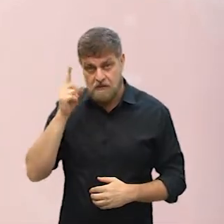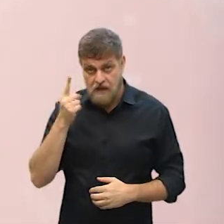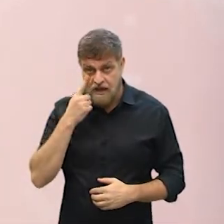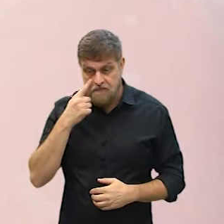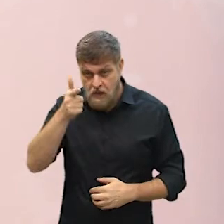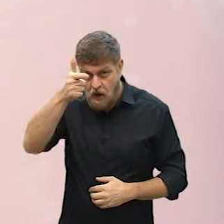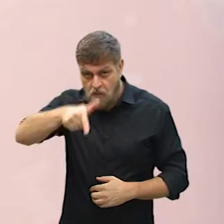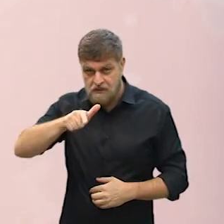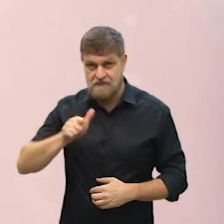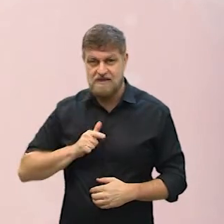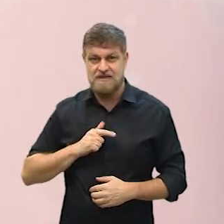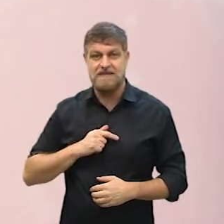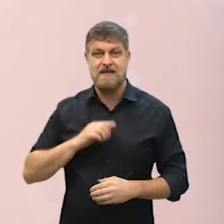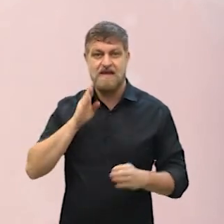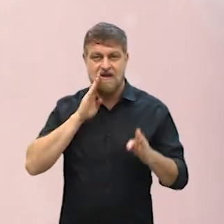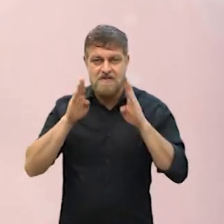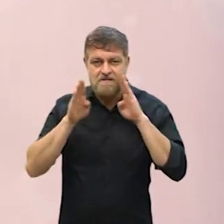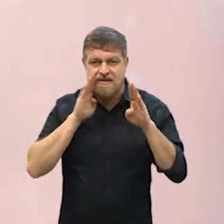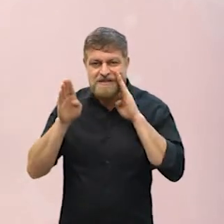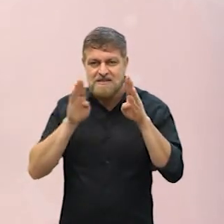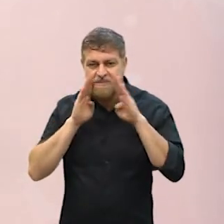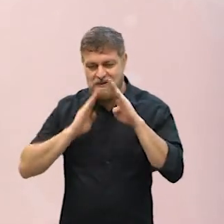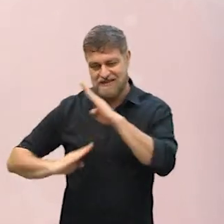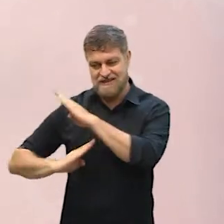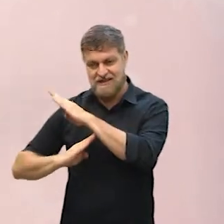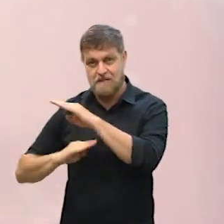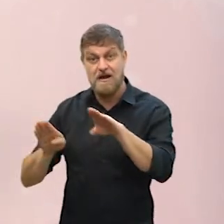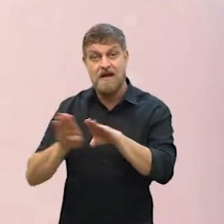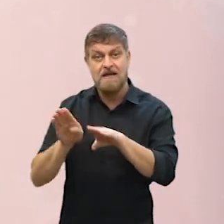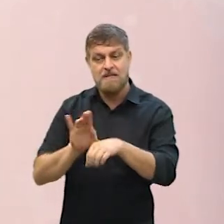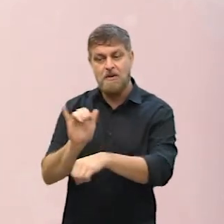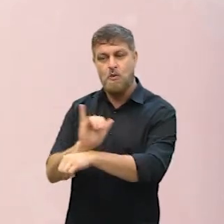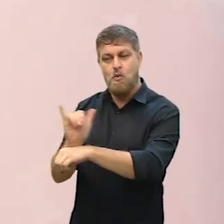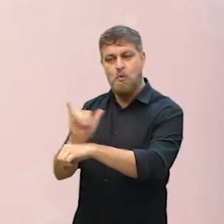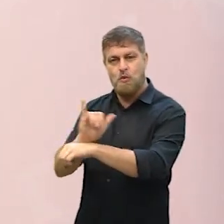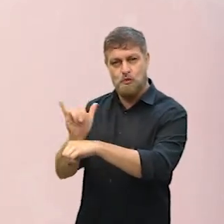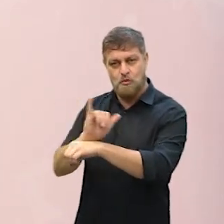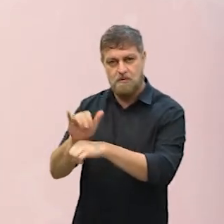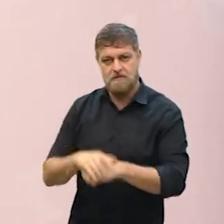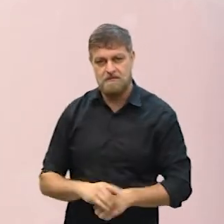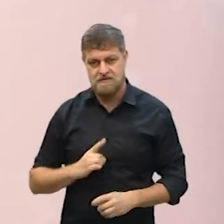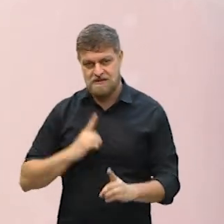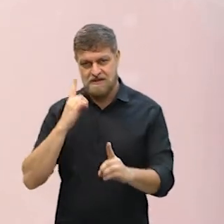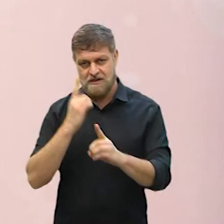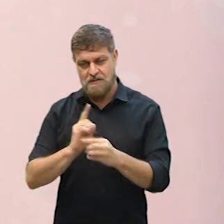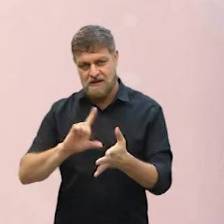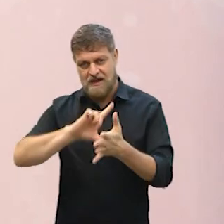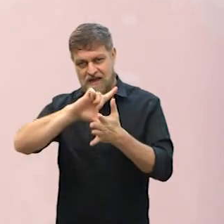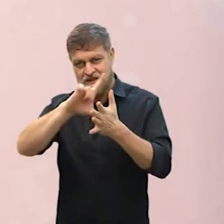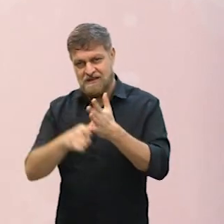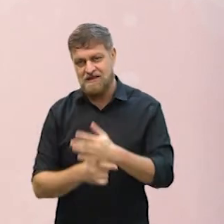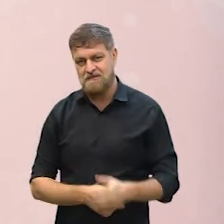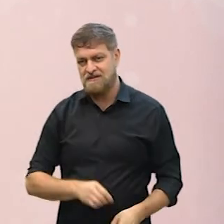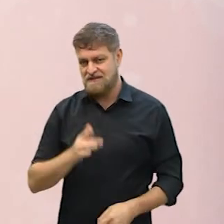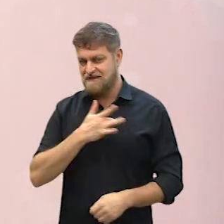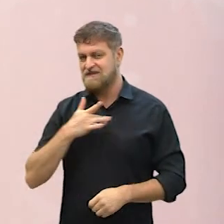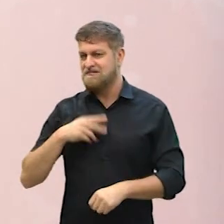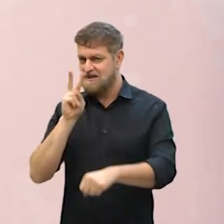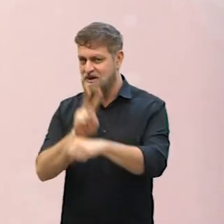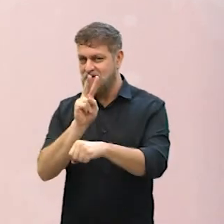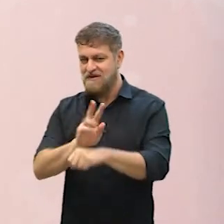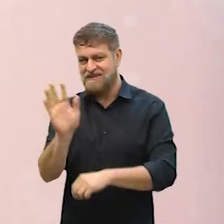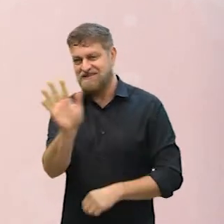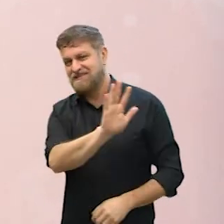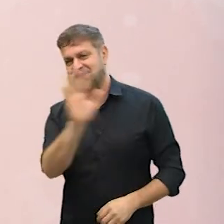Muito obrigado e lembrando para rever esse programa As festas nossas redes sociais Facebook da TV Câmara Campinas e também YouTube A gente se vê na